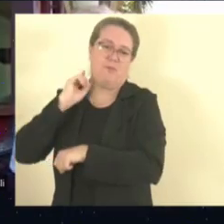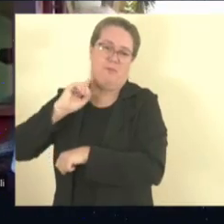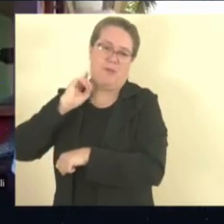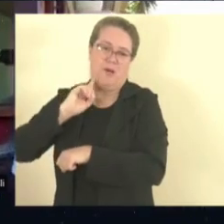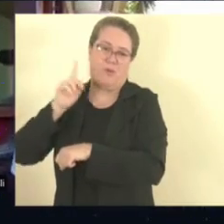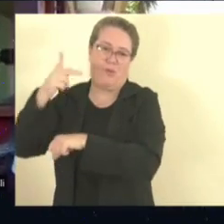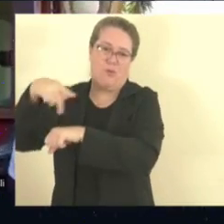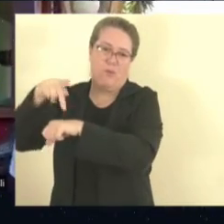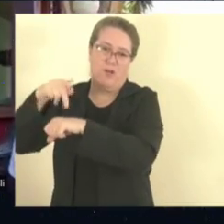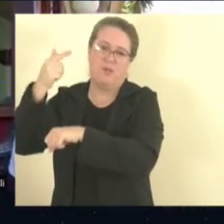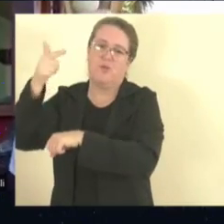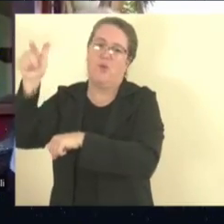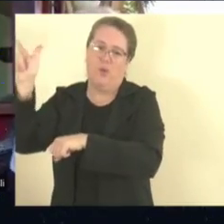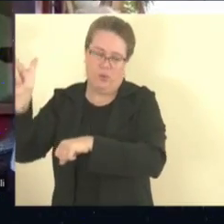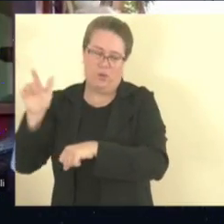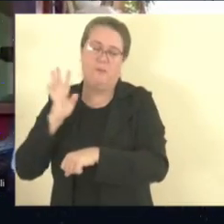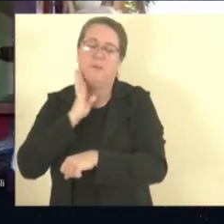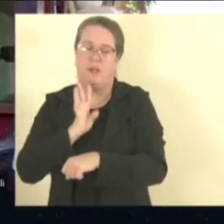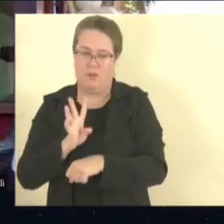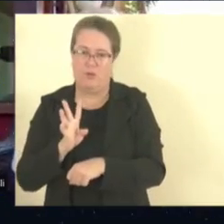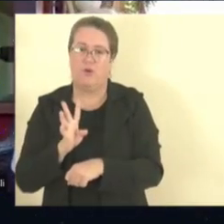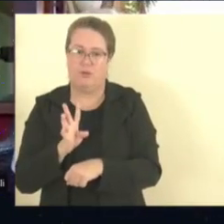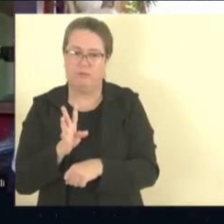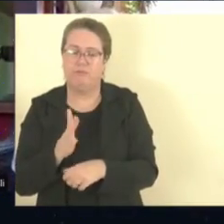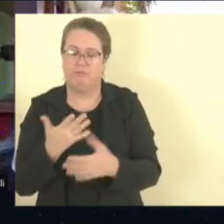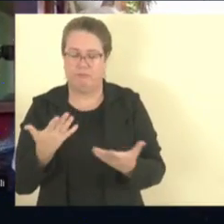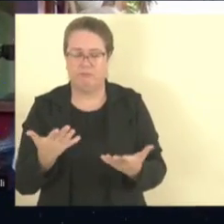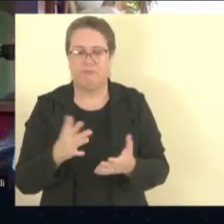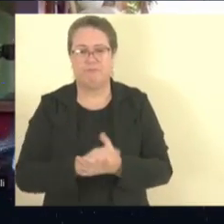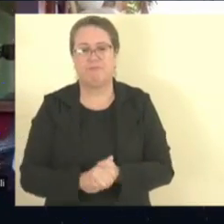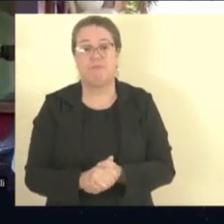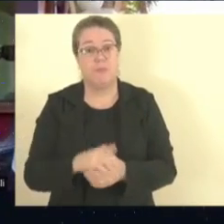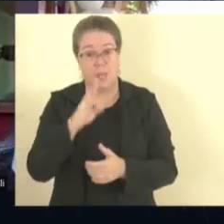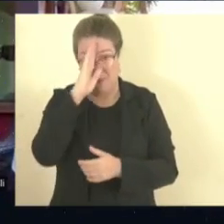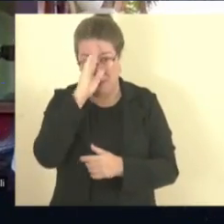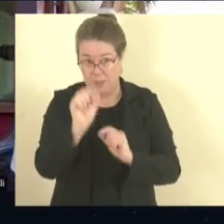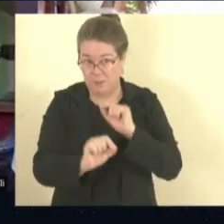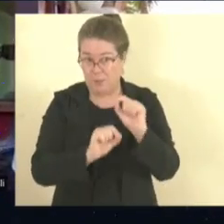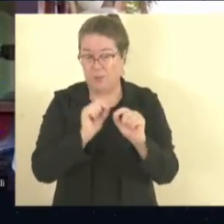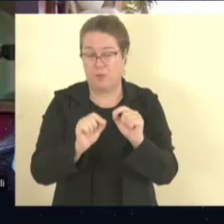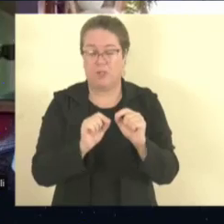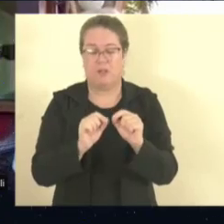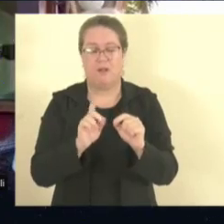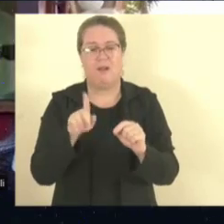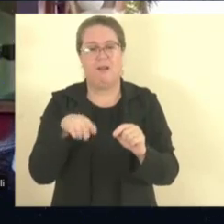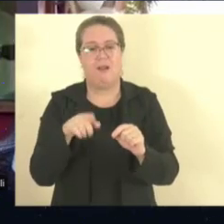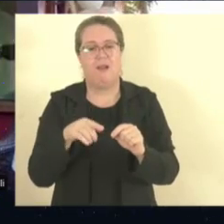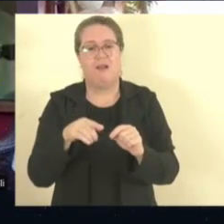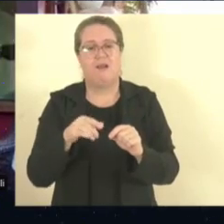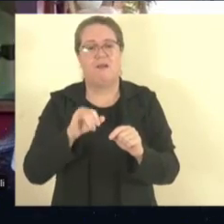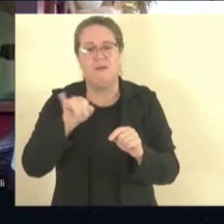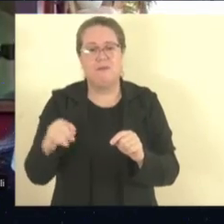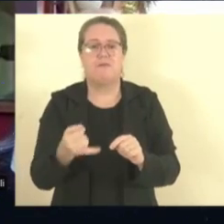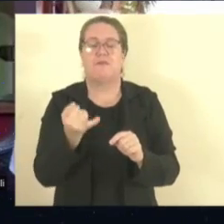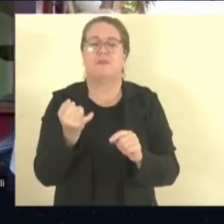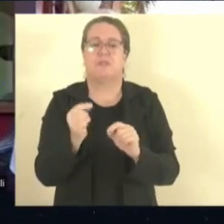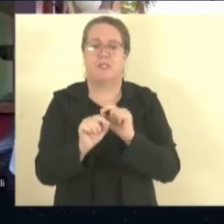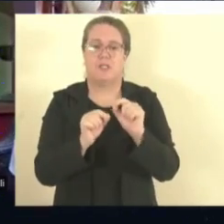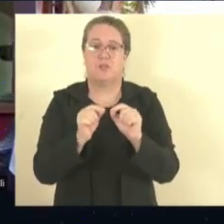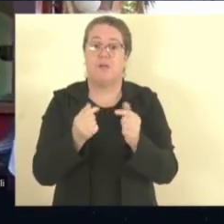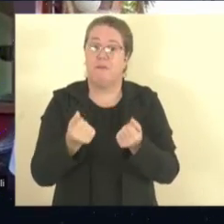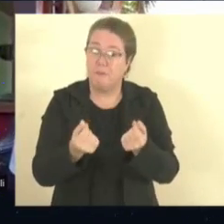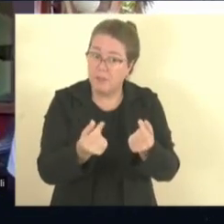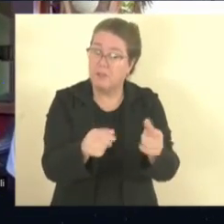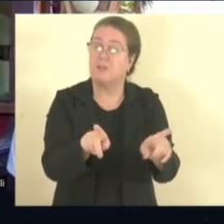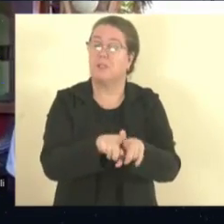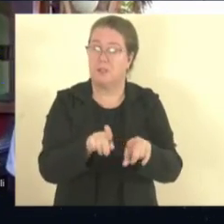vantajosa do ponto de vista da infraestrutura, como já falou o deputado Chambim, mas principalmente é extremamente vantajosa do ponto de vista financeiro.